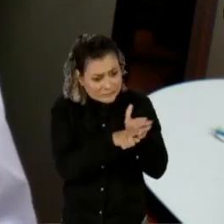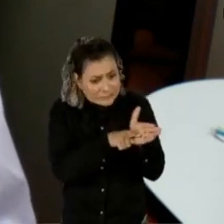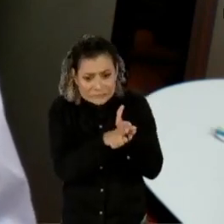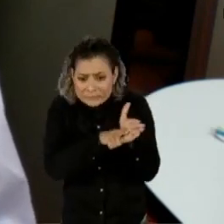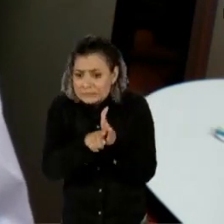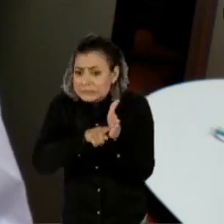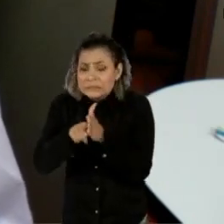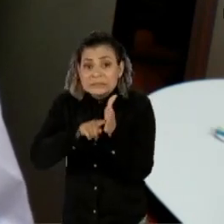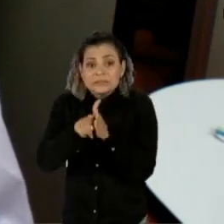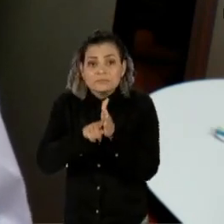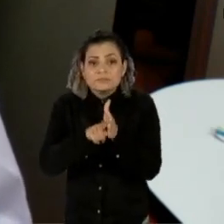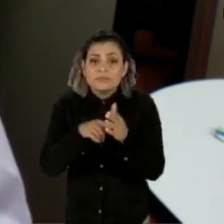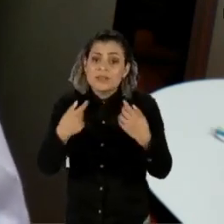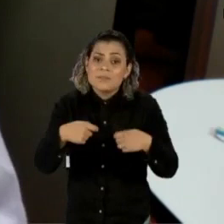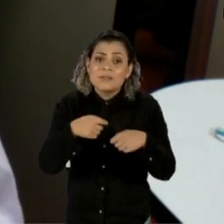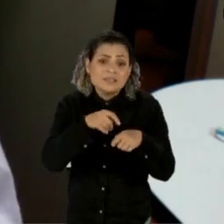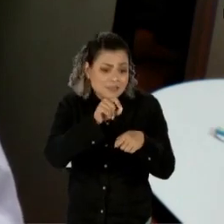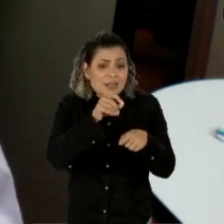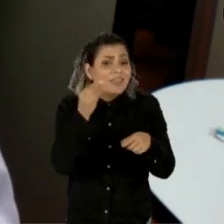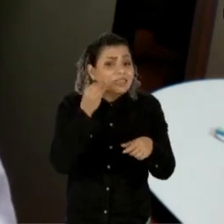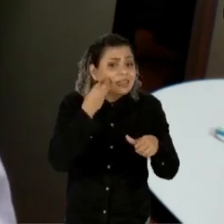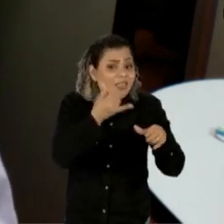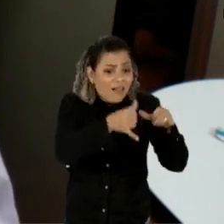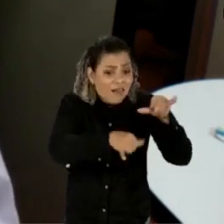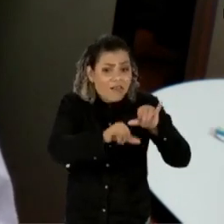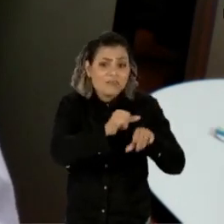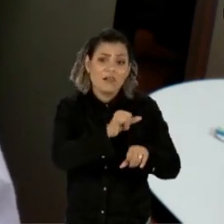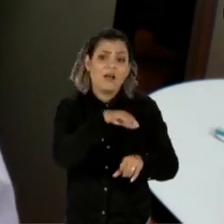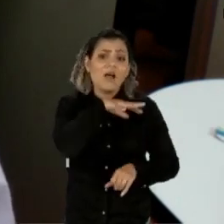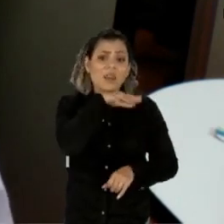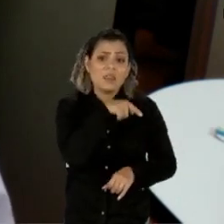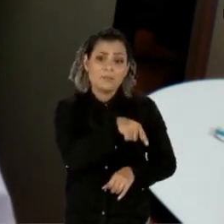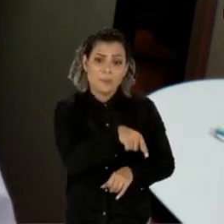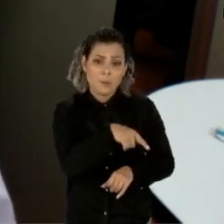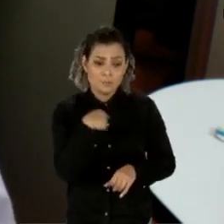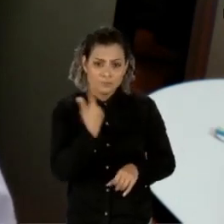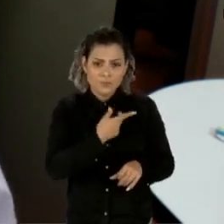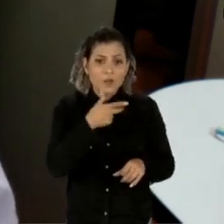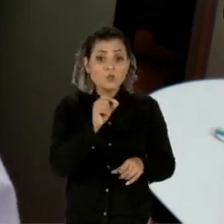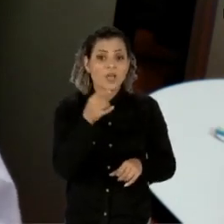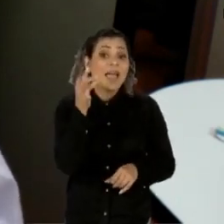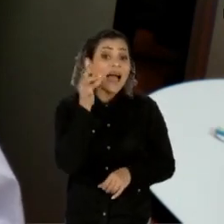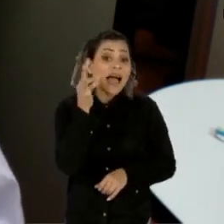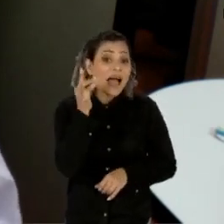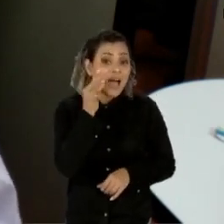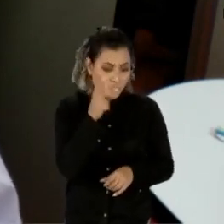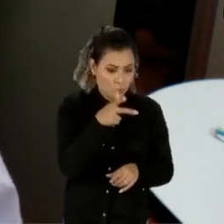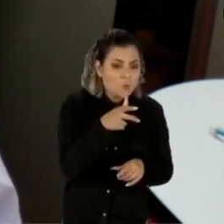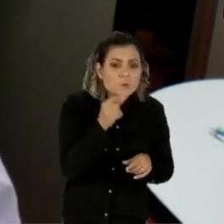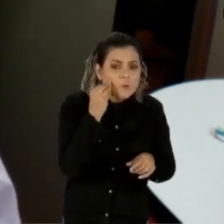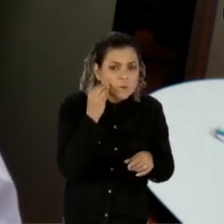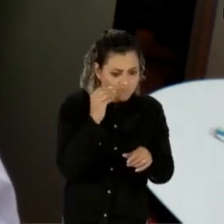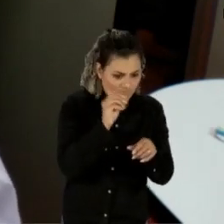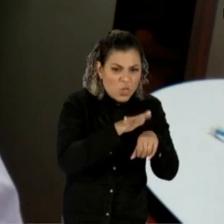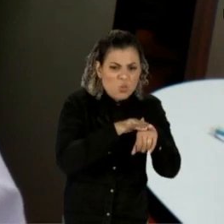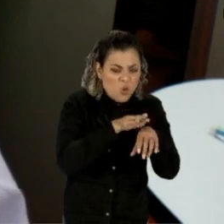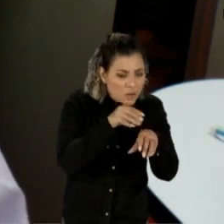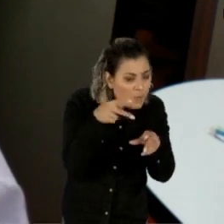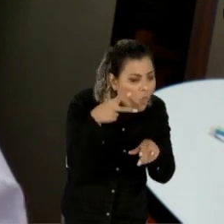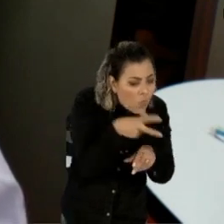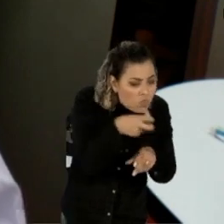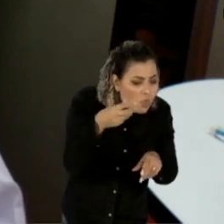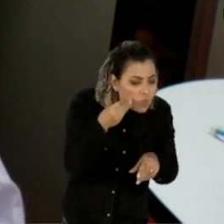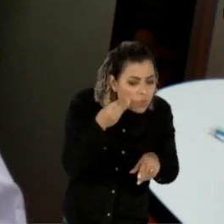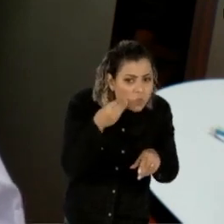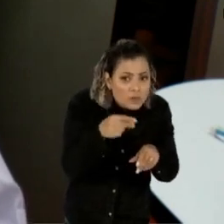modelo animal que reproduzir se aquela doença humana e quando a gente identifica que toca a um dom de compra é esse parasita em